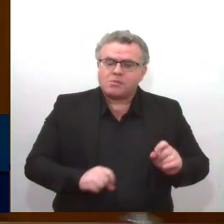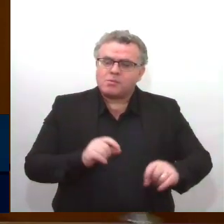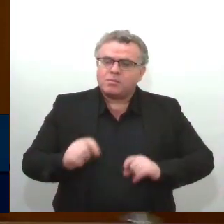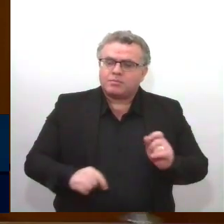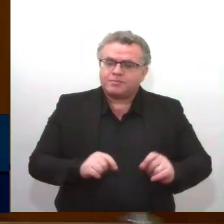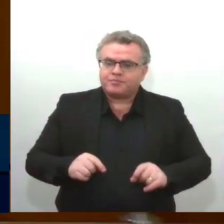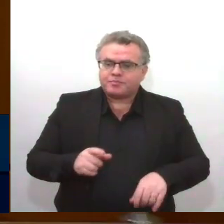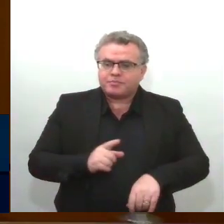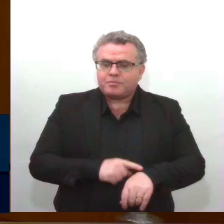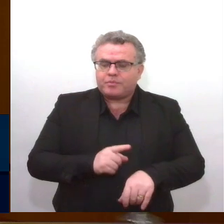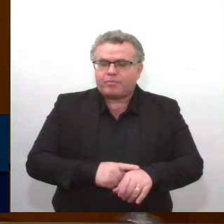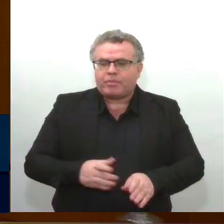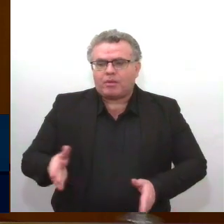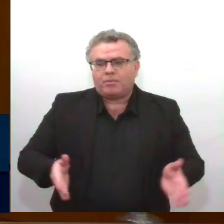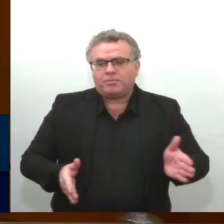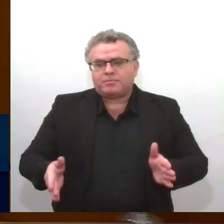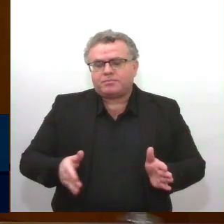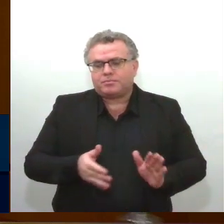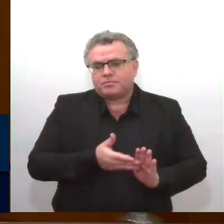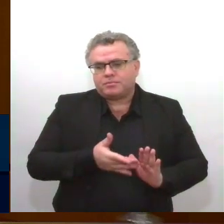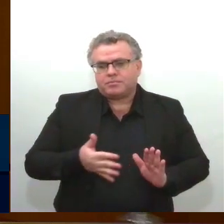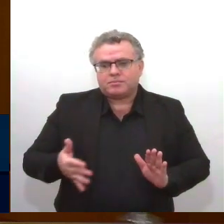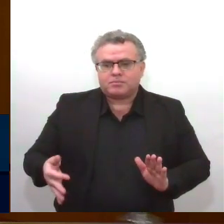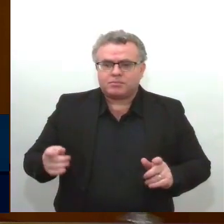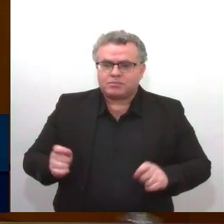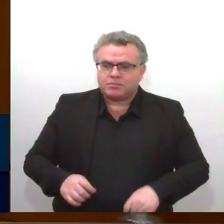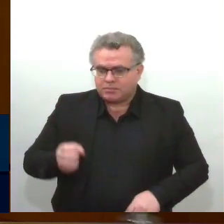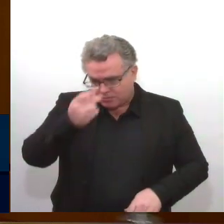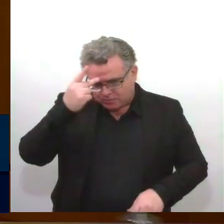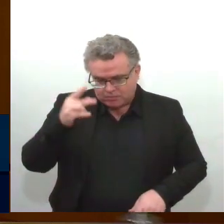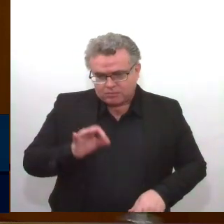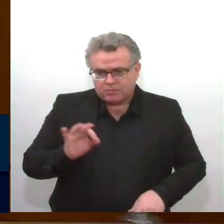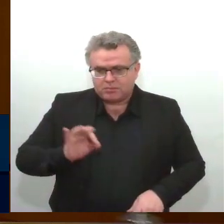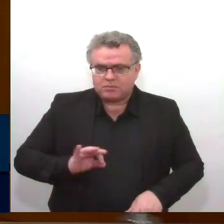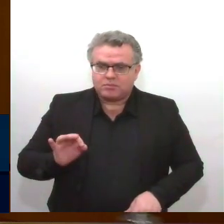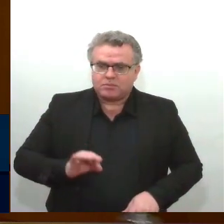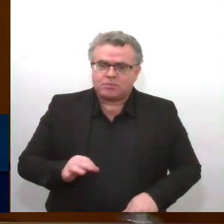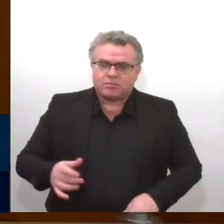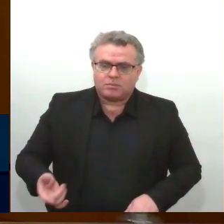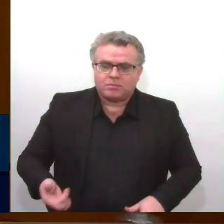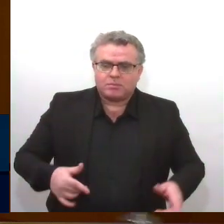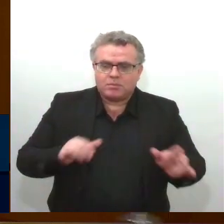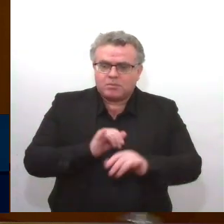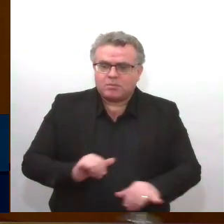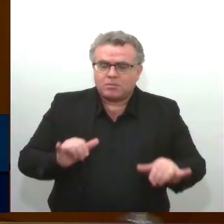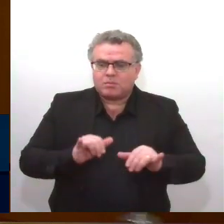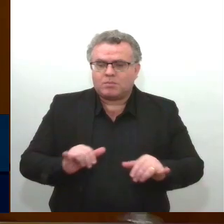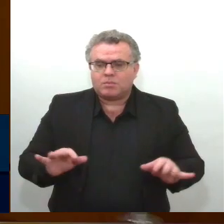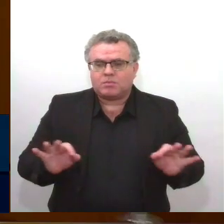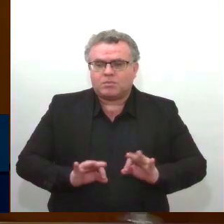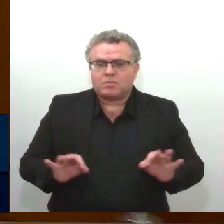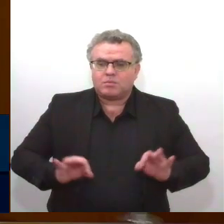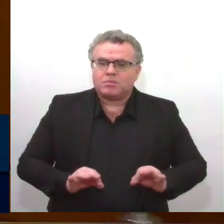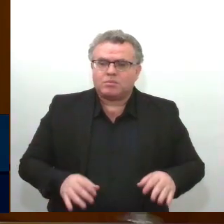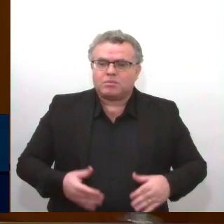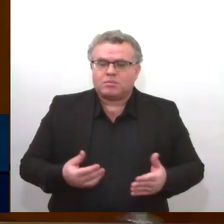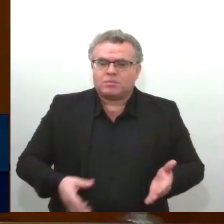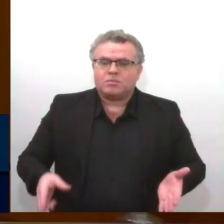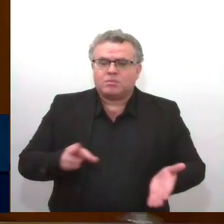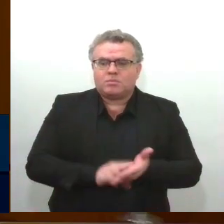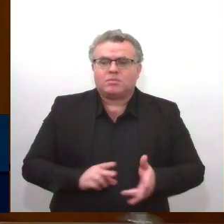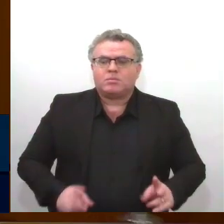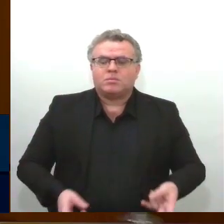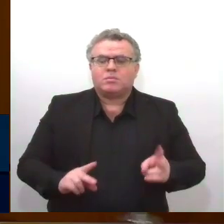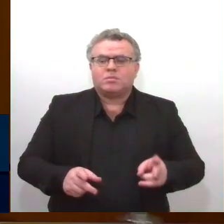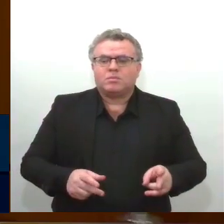mas na de prefeito não Eu praticamente não fiz campanha em outros municípios fui rapidamente apoiar alguns amigos em